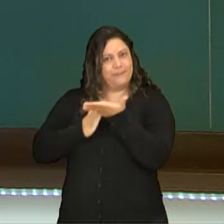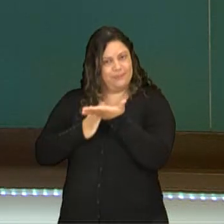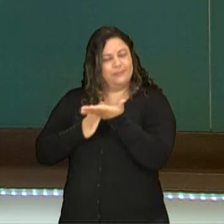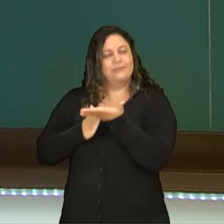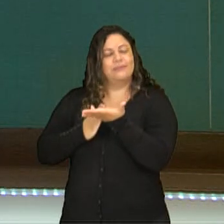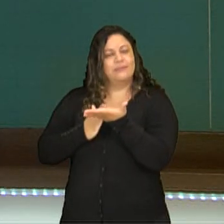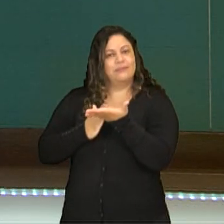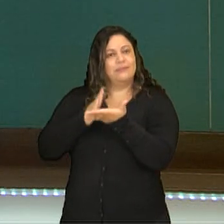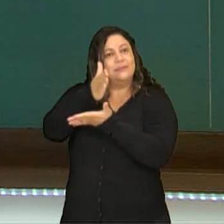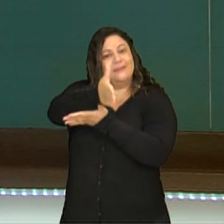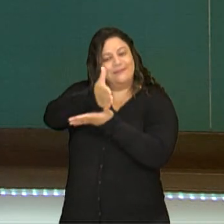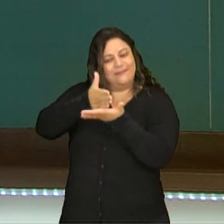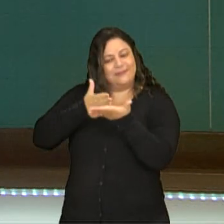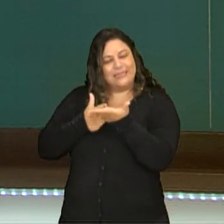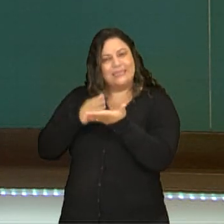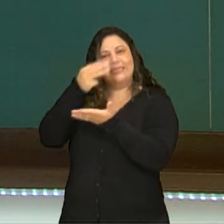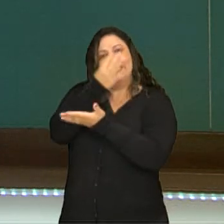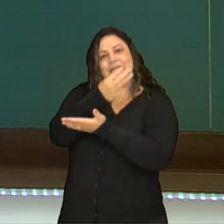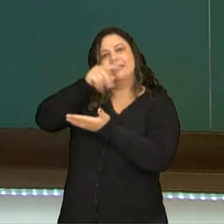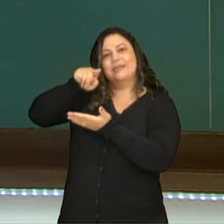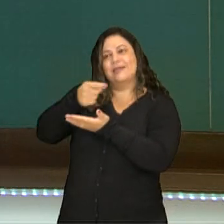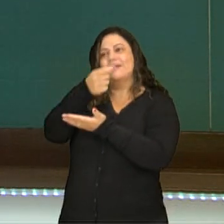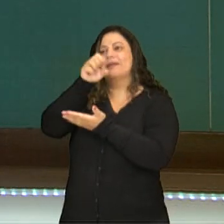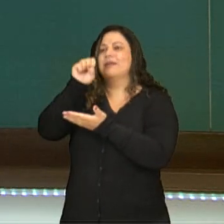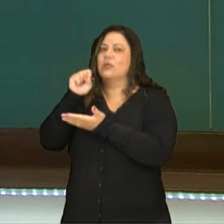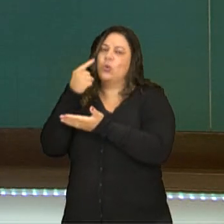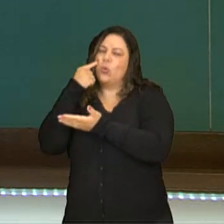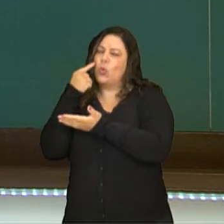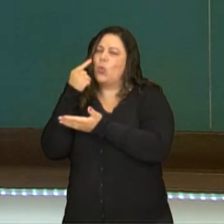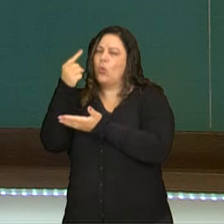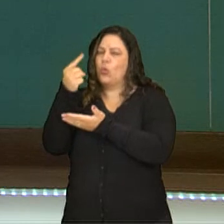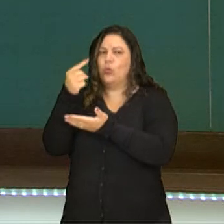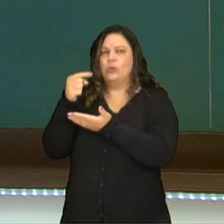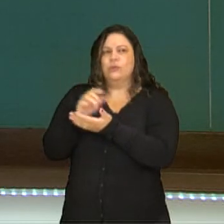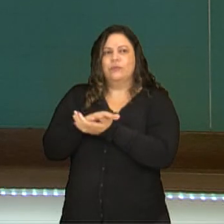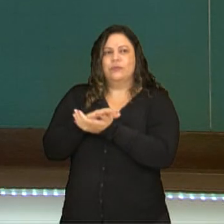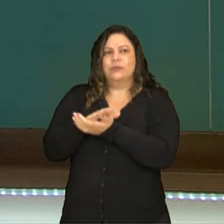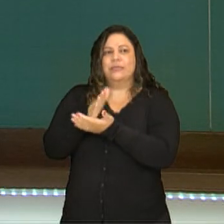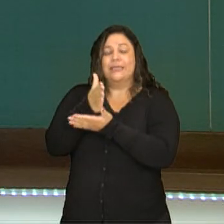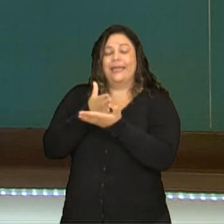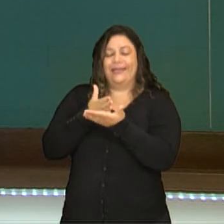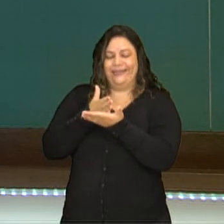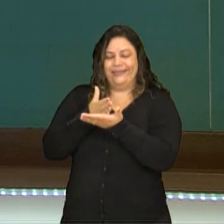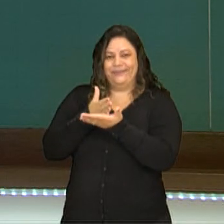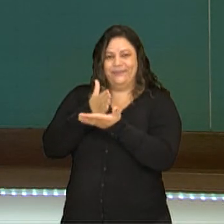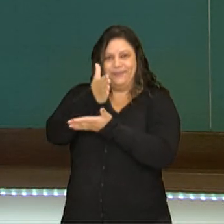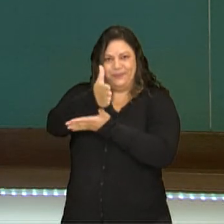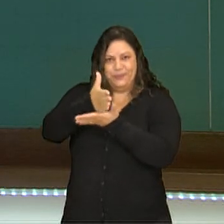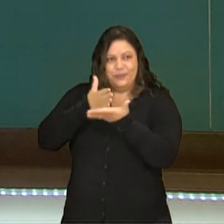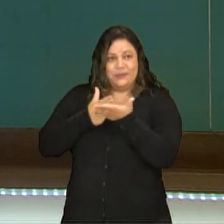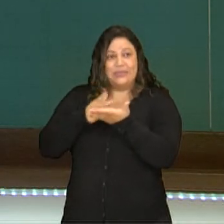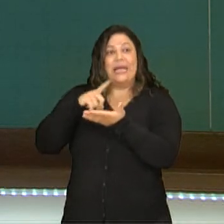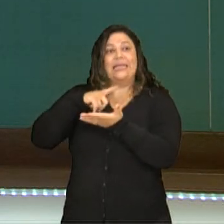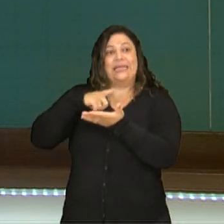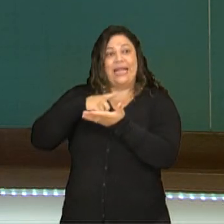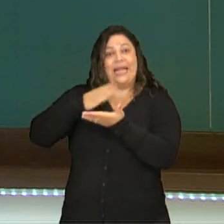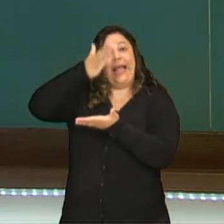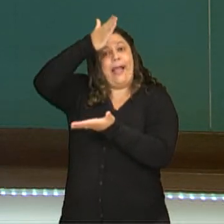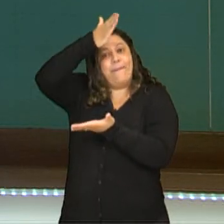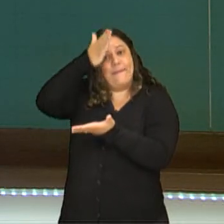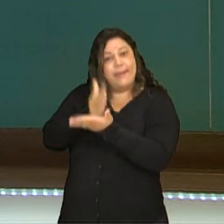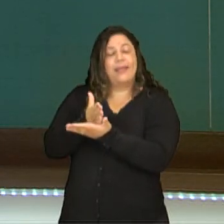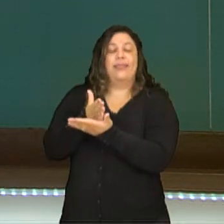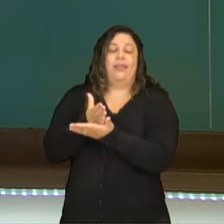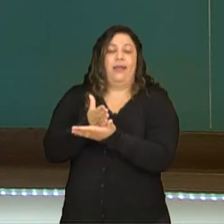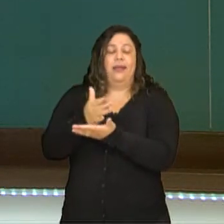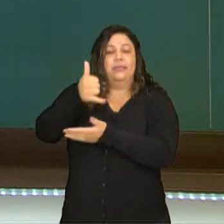quantidade, ou seja, metade desses 100 gramas, que é 50 que a gente está buscando, teremos metade dessa